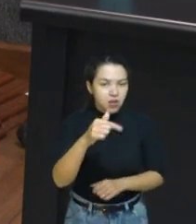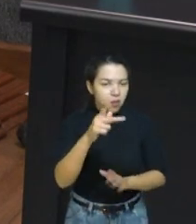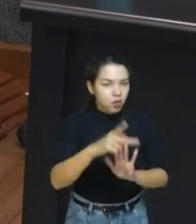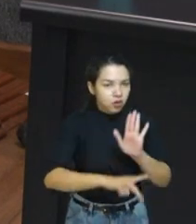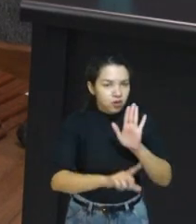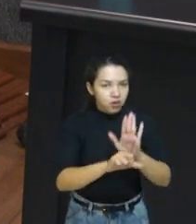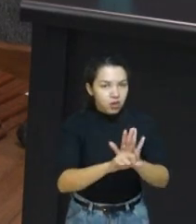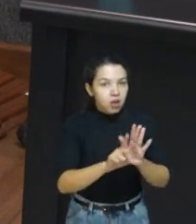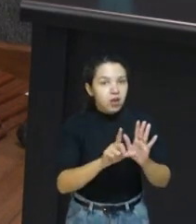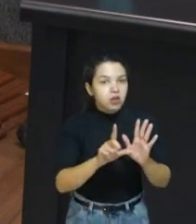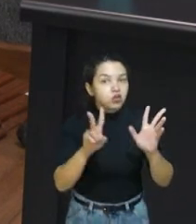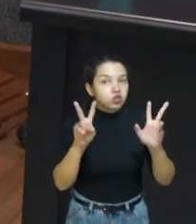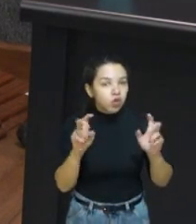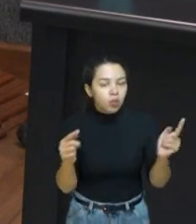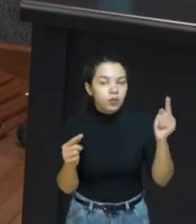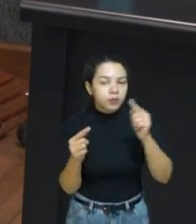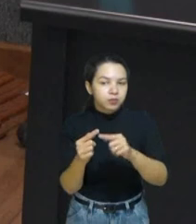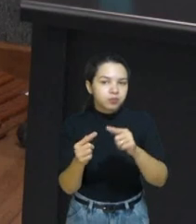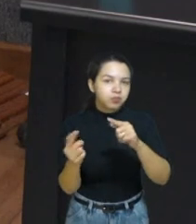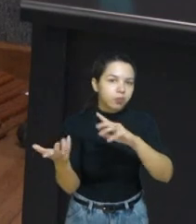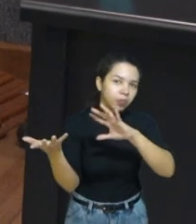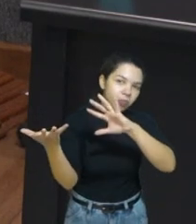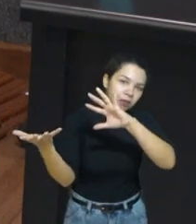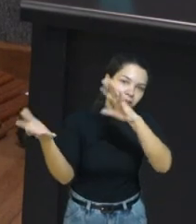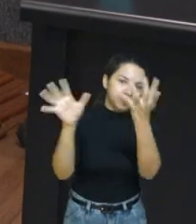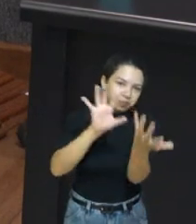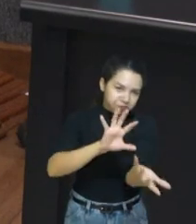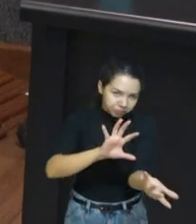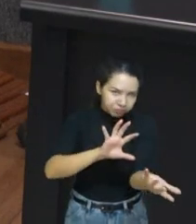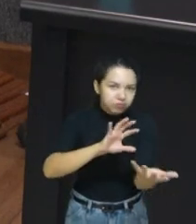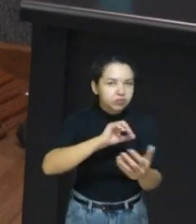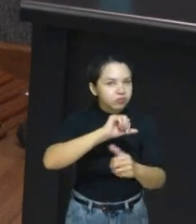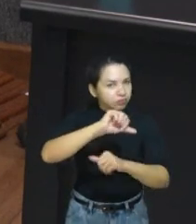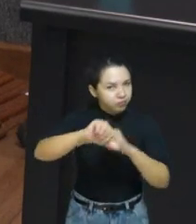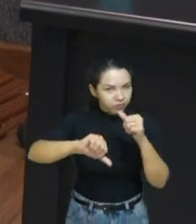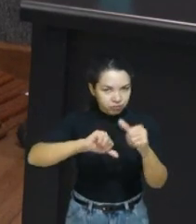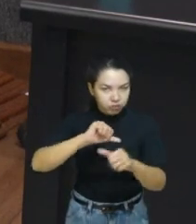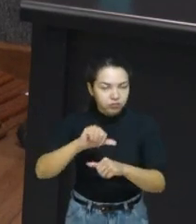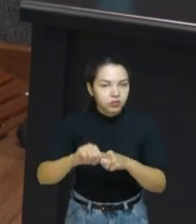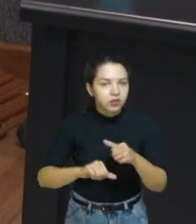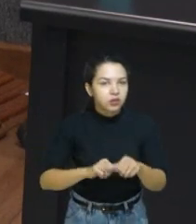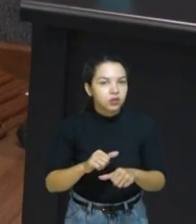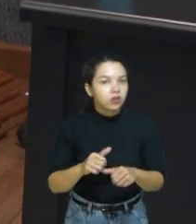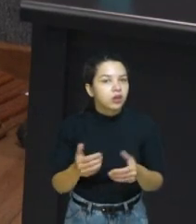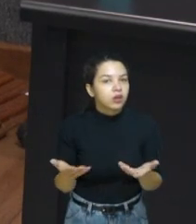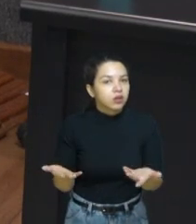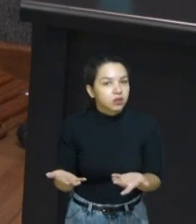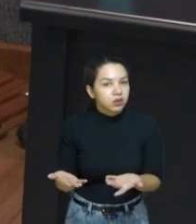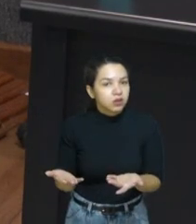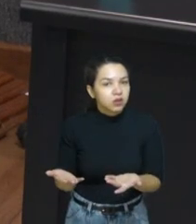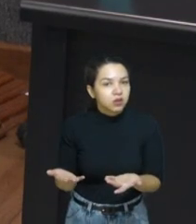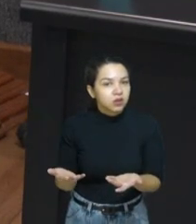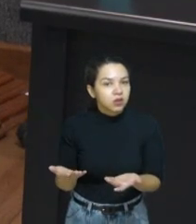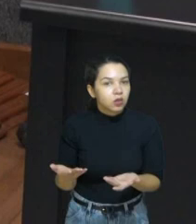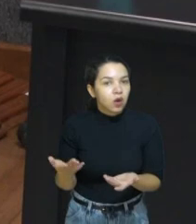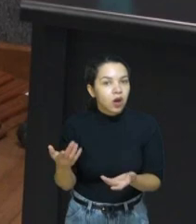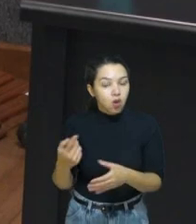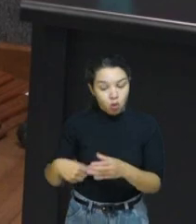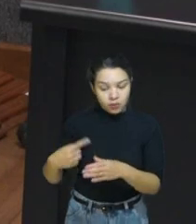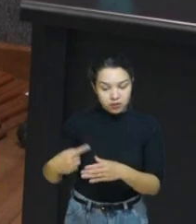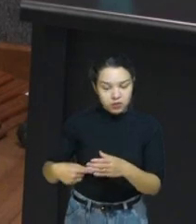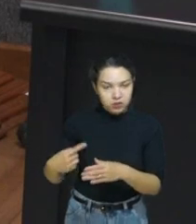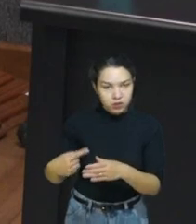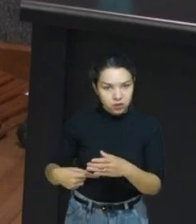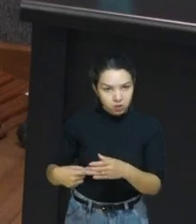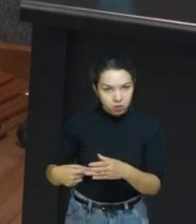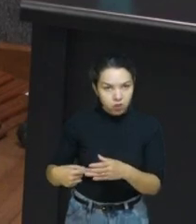das mudanças climáticas, com enfrentamento às mudanças climáticas, né? A gente agora está fazendo um compilado junto com a Comissão de Turismo e Meio Ambiente para